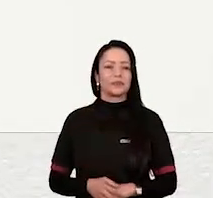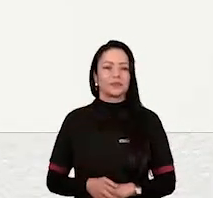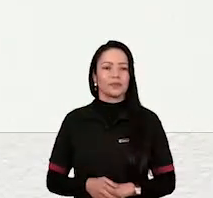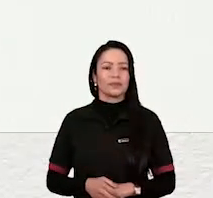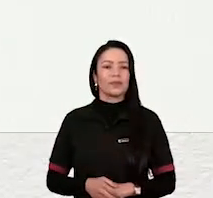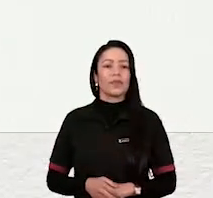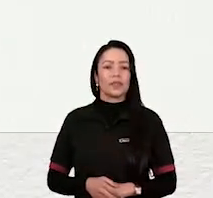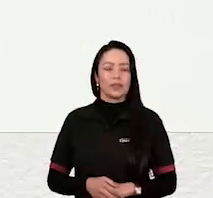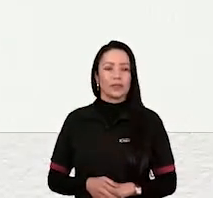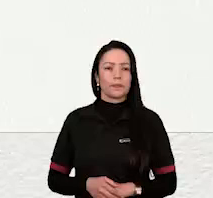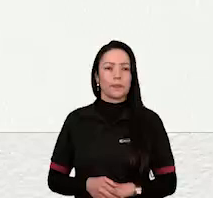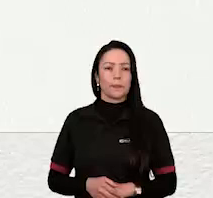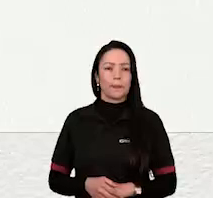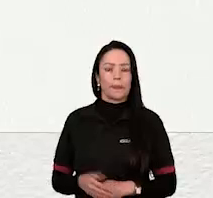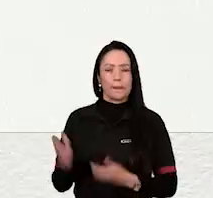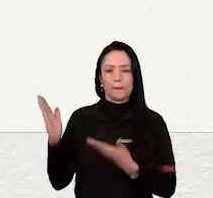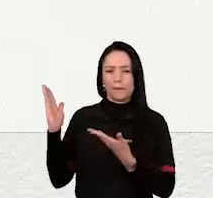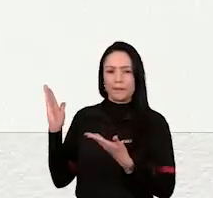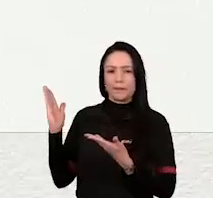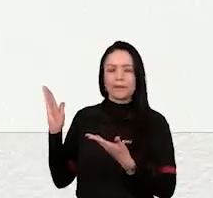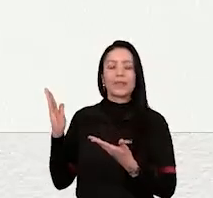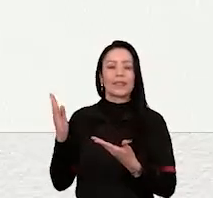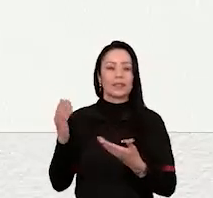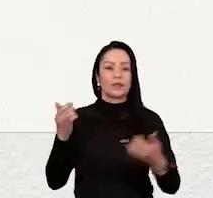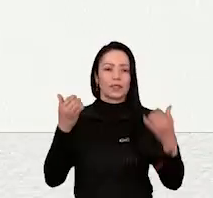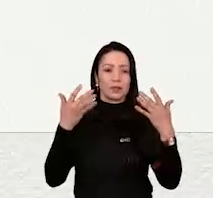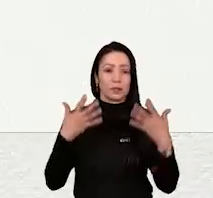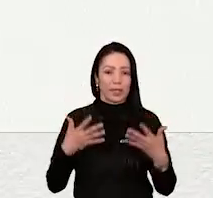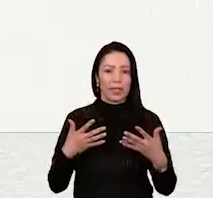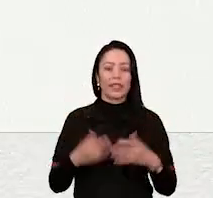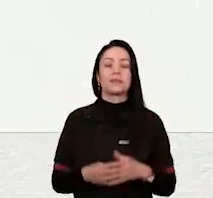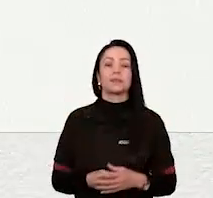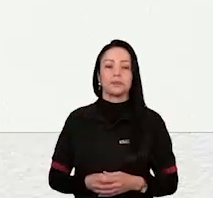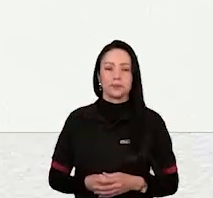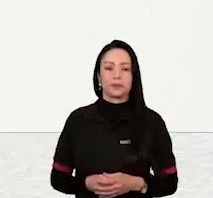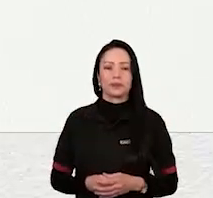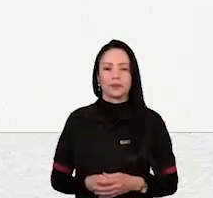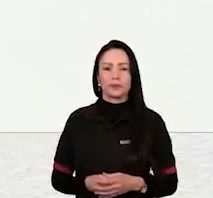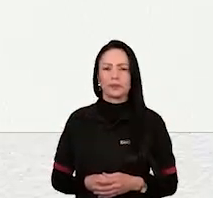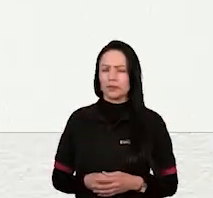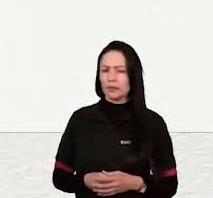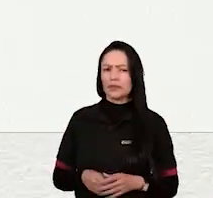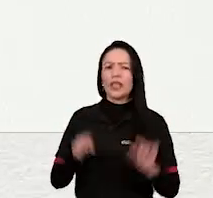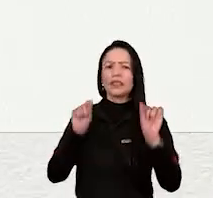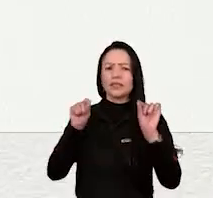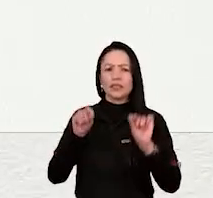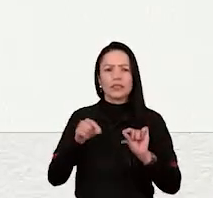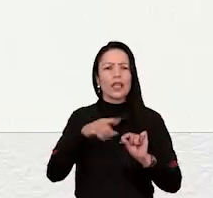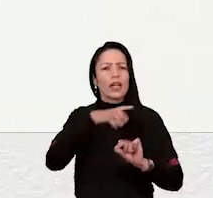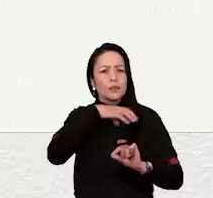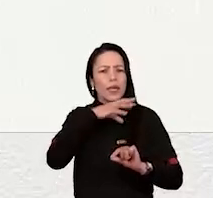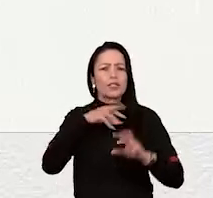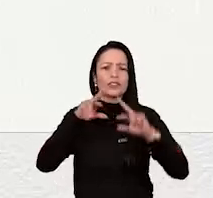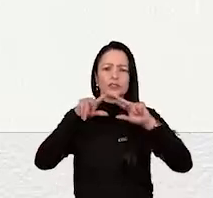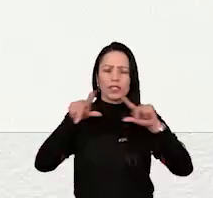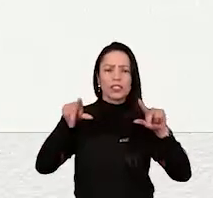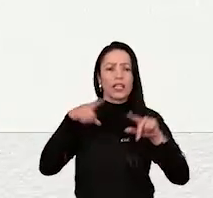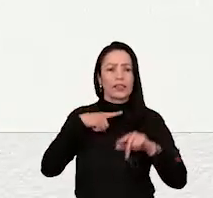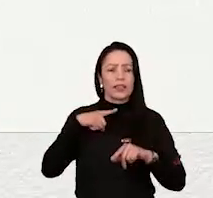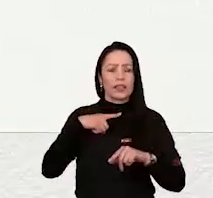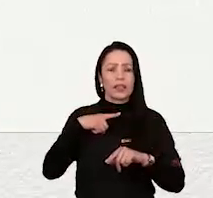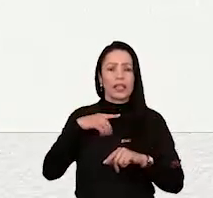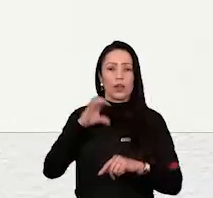assim, antes de falar deles, que a gente se empolga com eles, nesses animais que têm a pressuposta